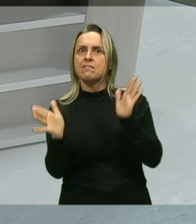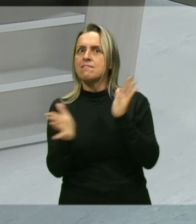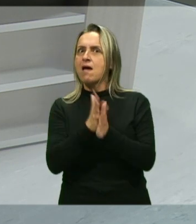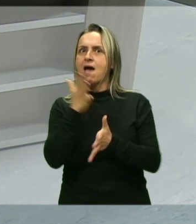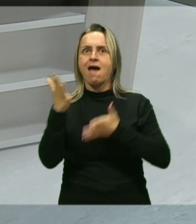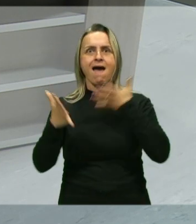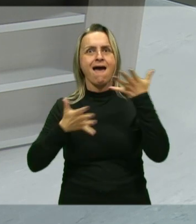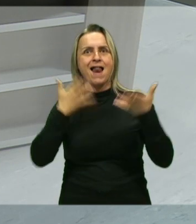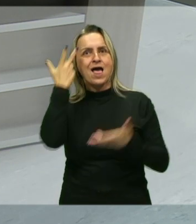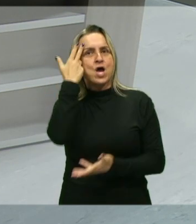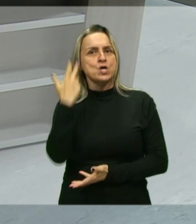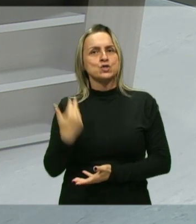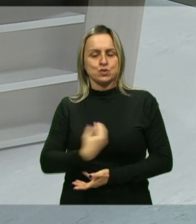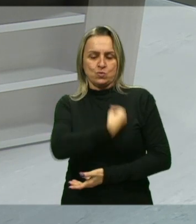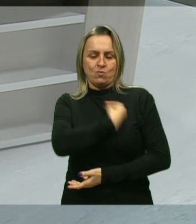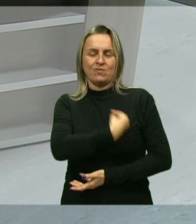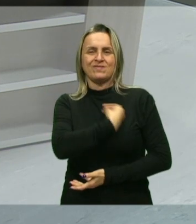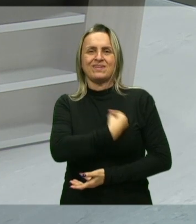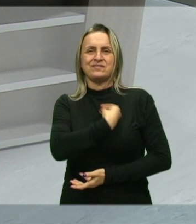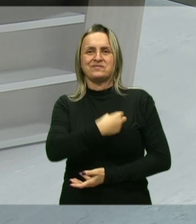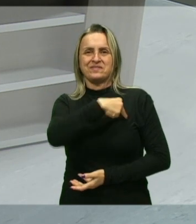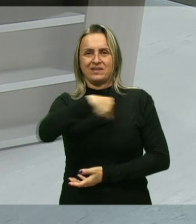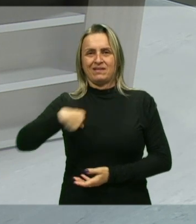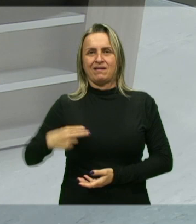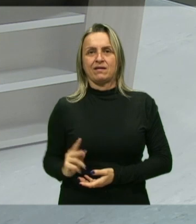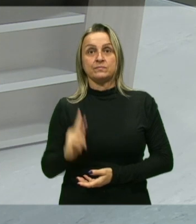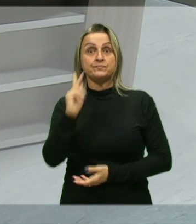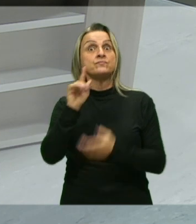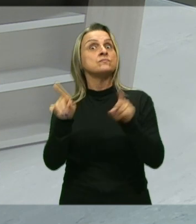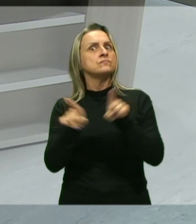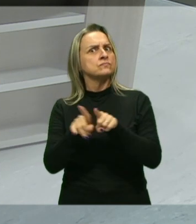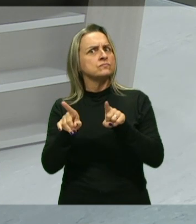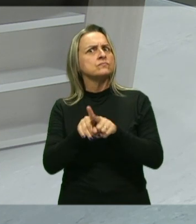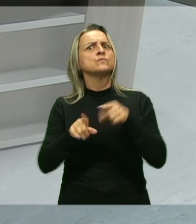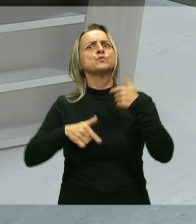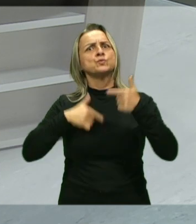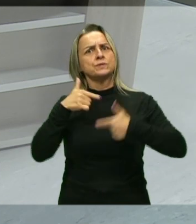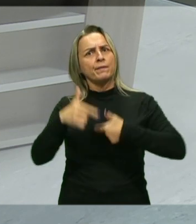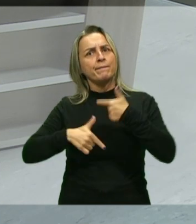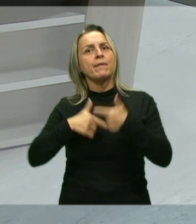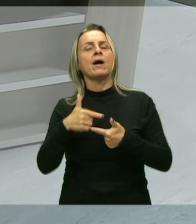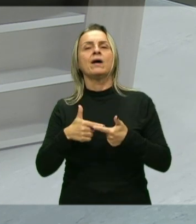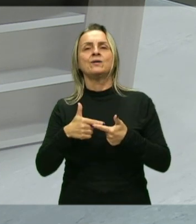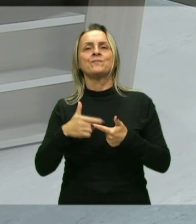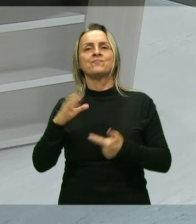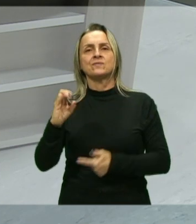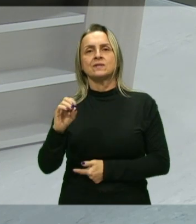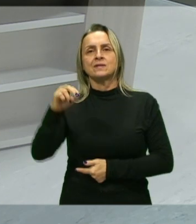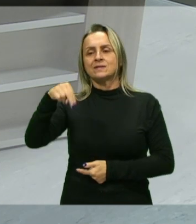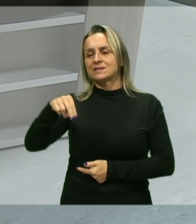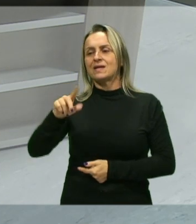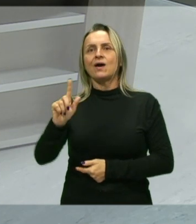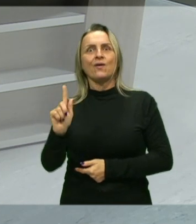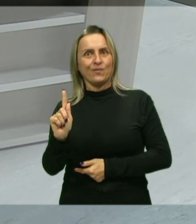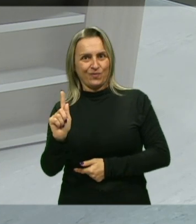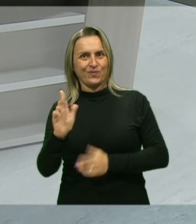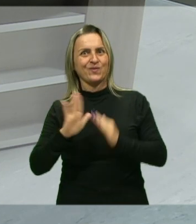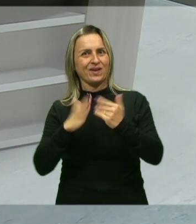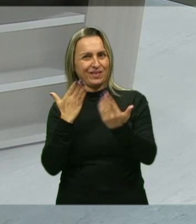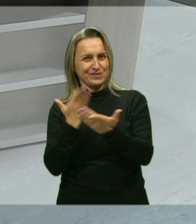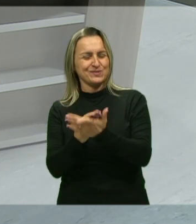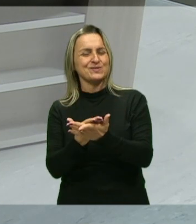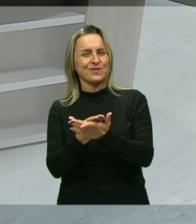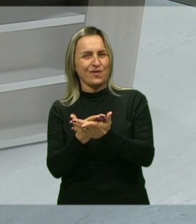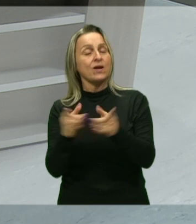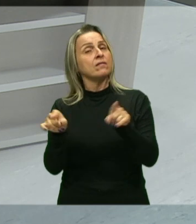a história da vida dela e é fantástico também o trabalho que essa ONG, quer dizer, inspirada no trabalho dessa mulher